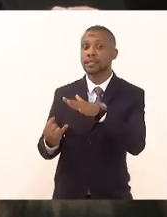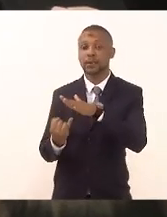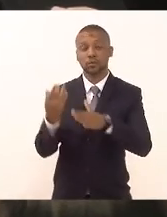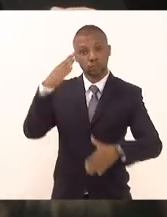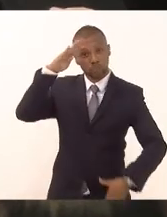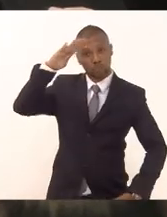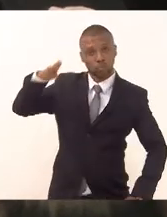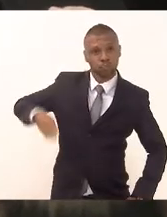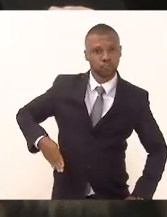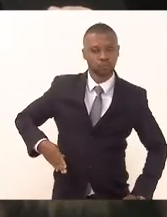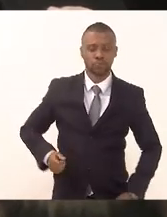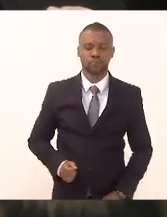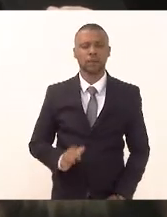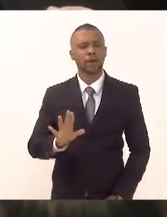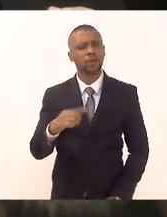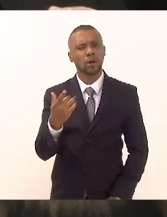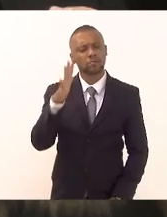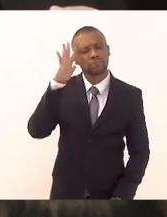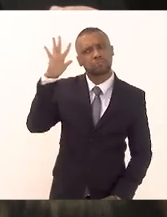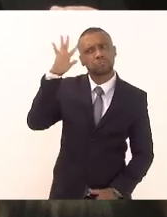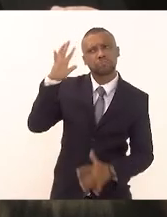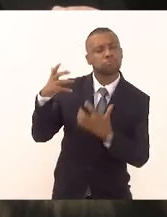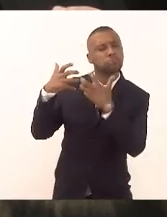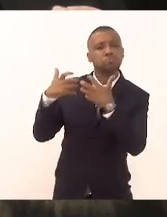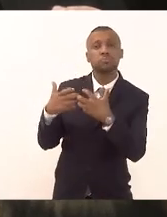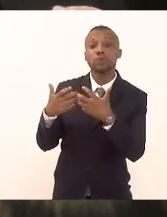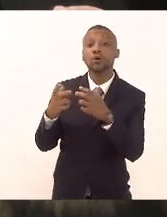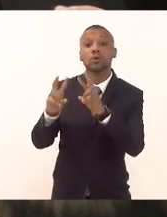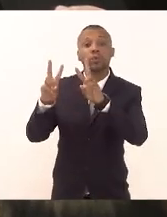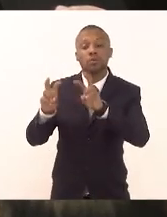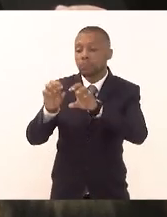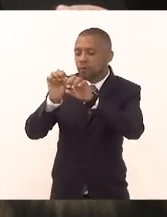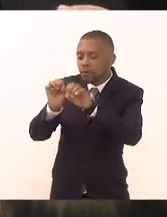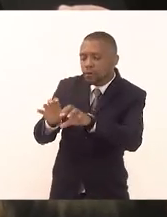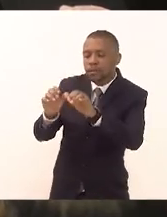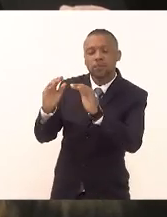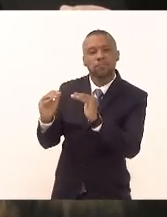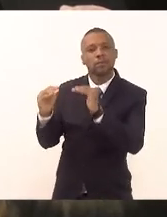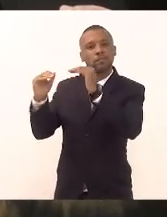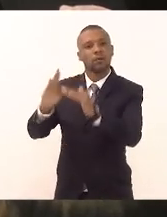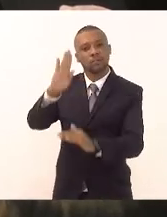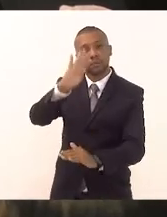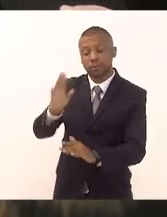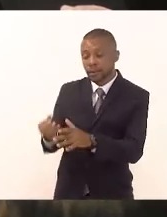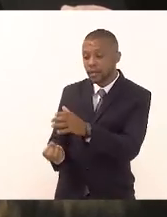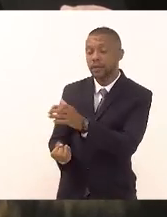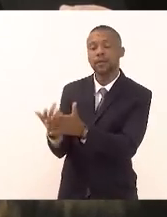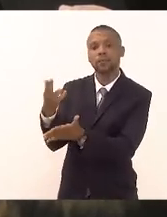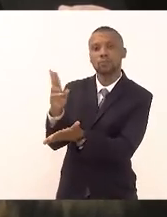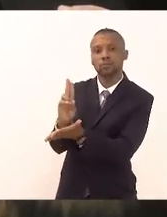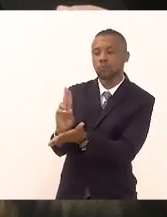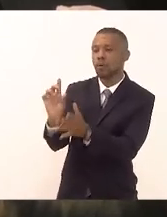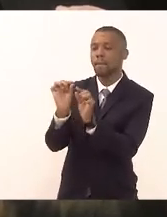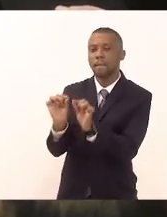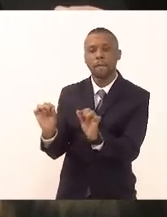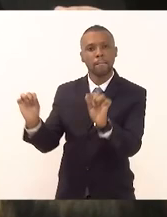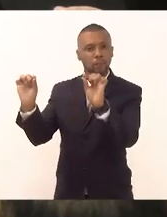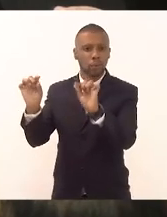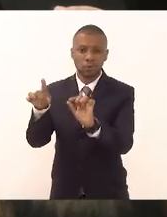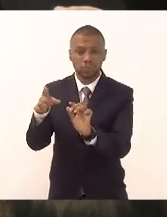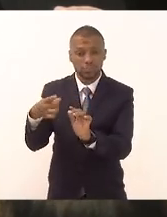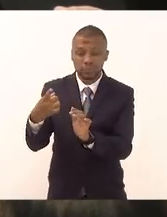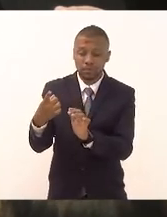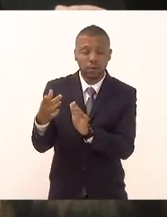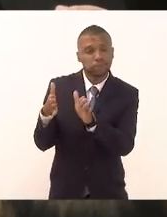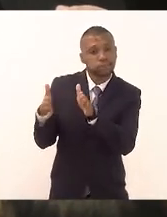na história mais remota do ensino superior no Brasil, não da criação das universidades, que isso é super recente no Brasil, data de 100